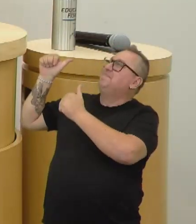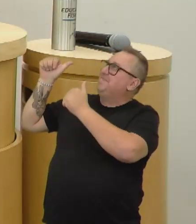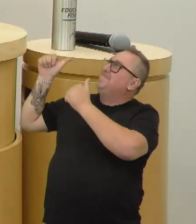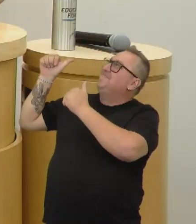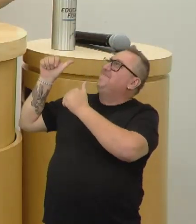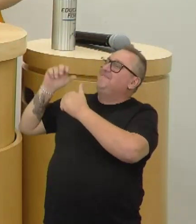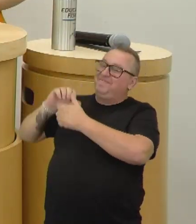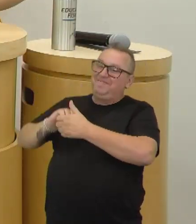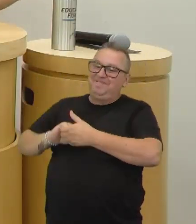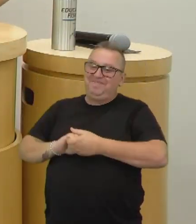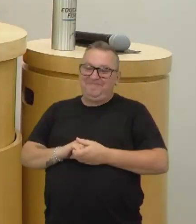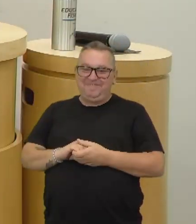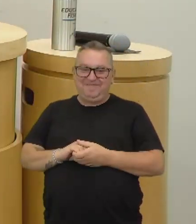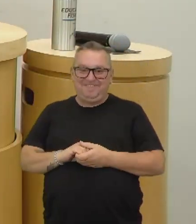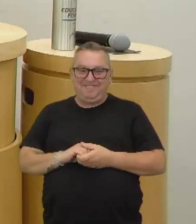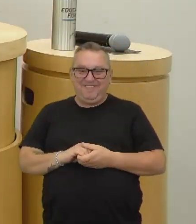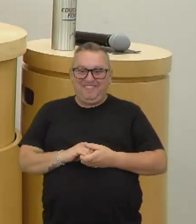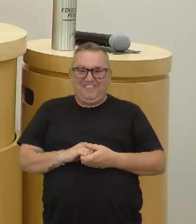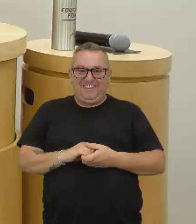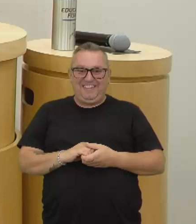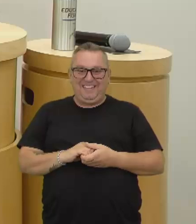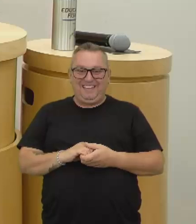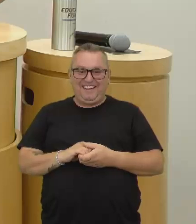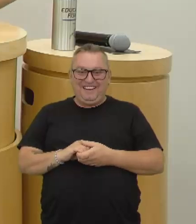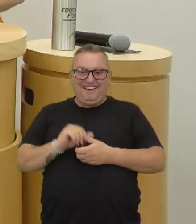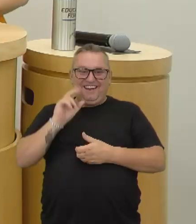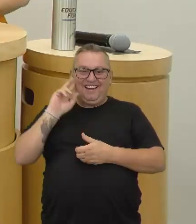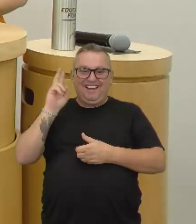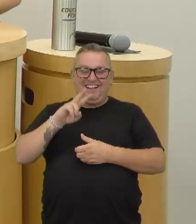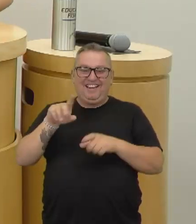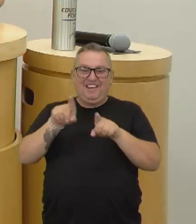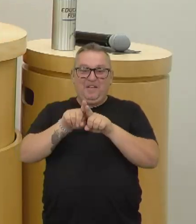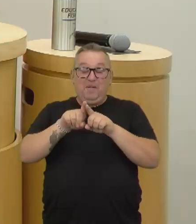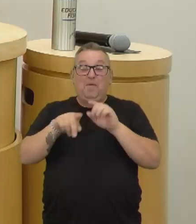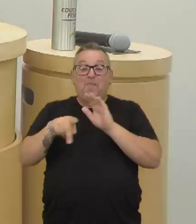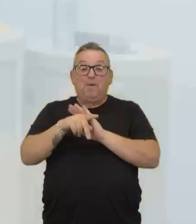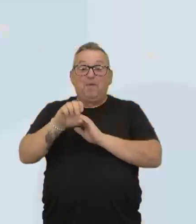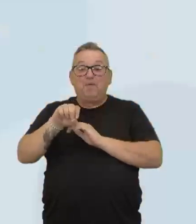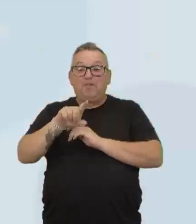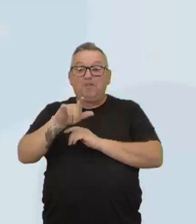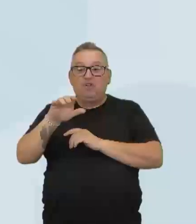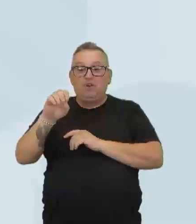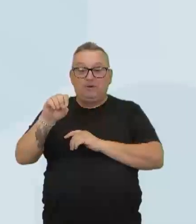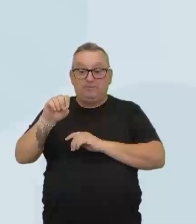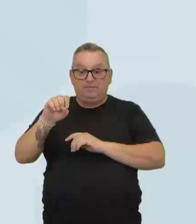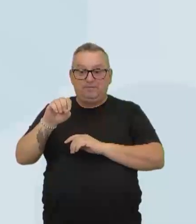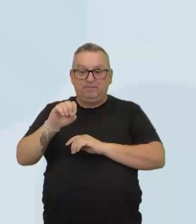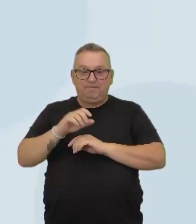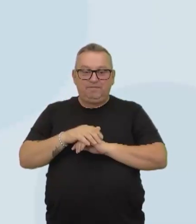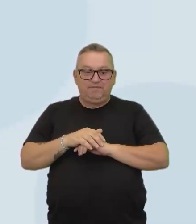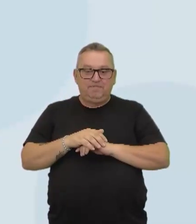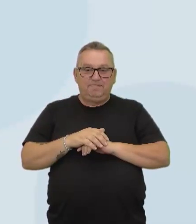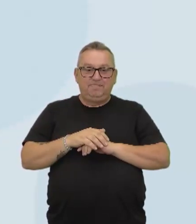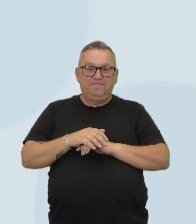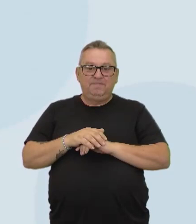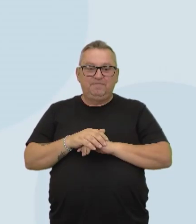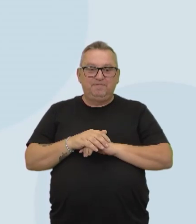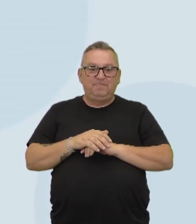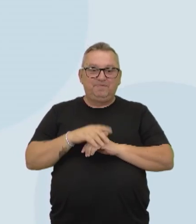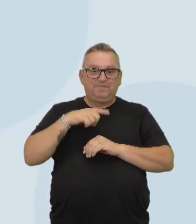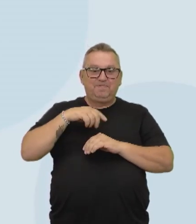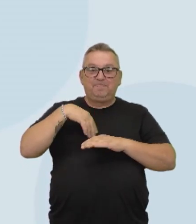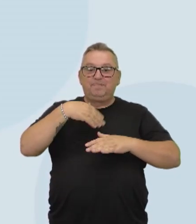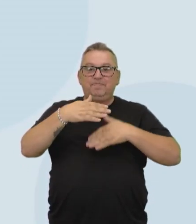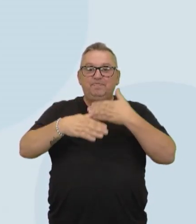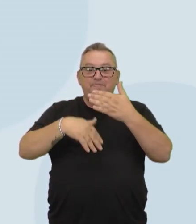aí? Então tá, joinha. Bom, vamos ver aí o que são solos. Tá lá, ó. Vamos lá na próxima tela. Ao longo da